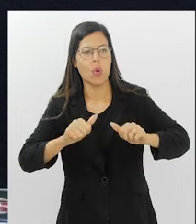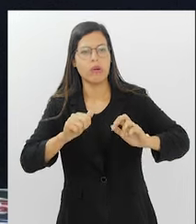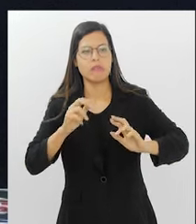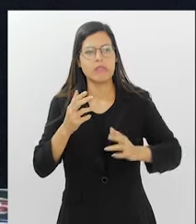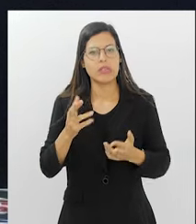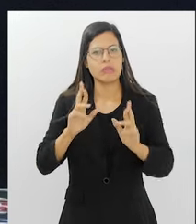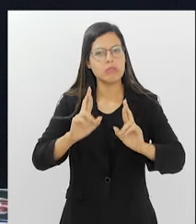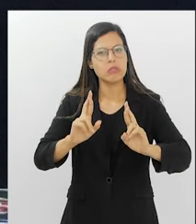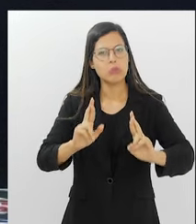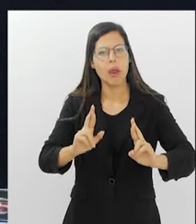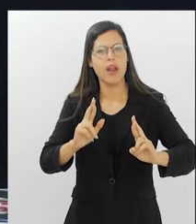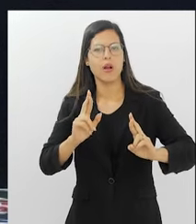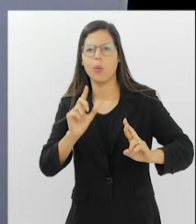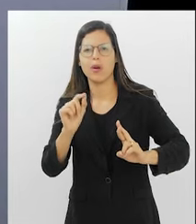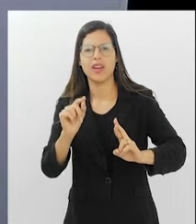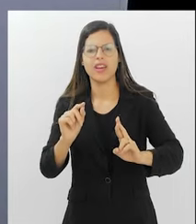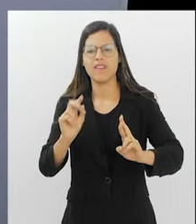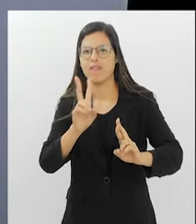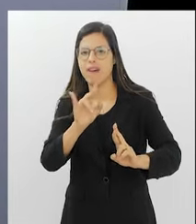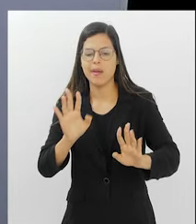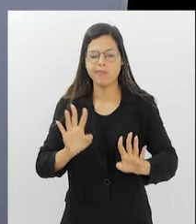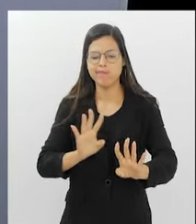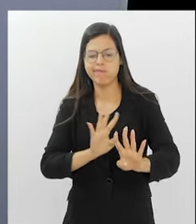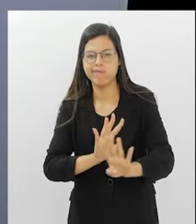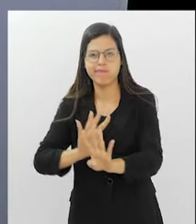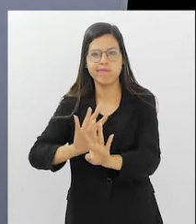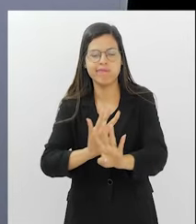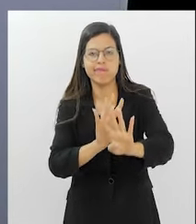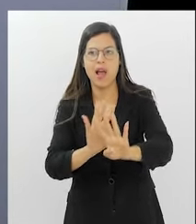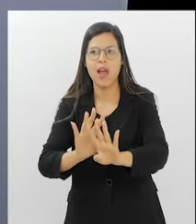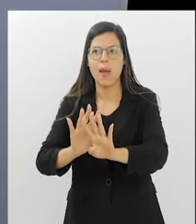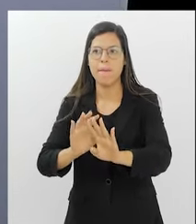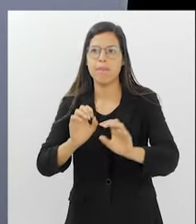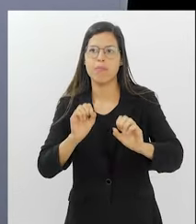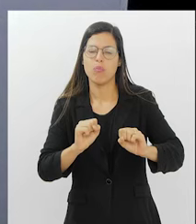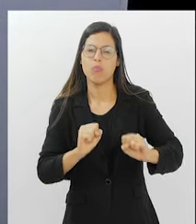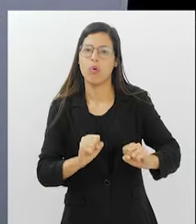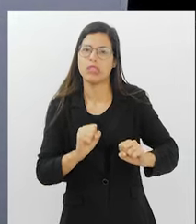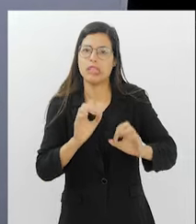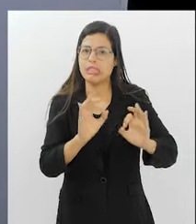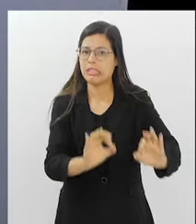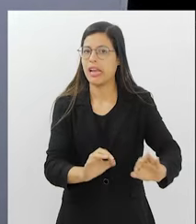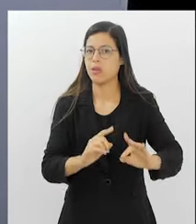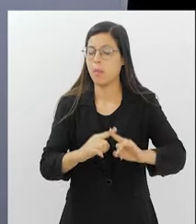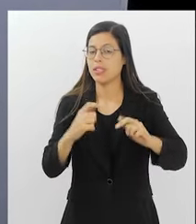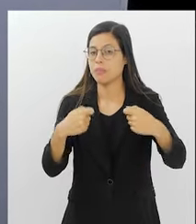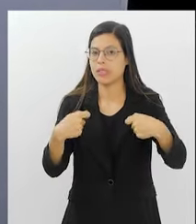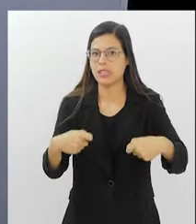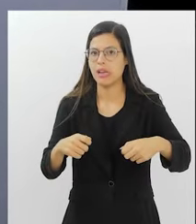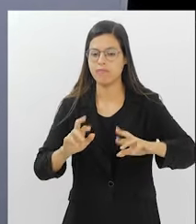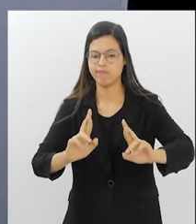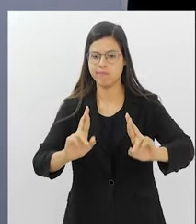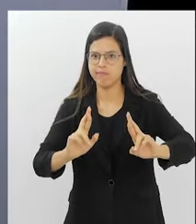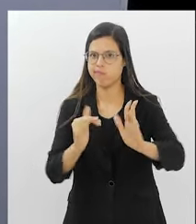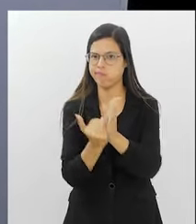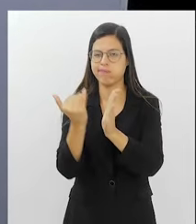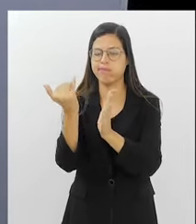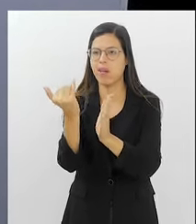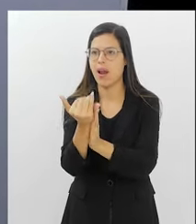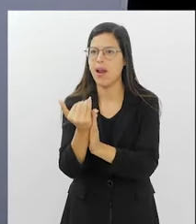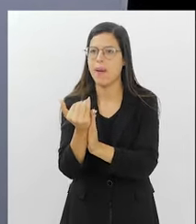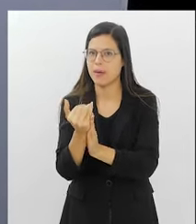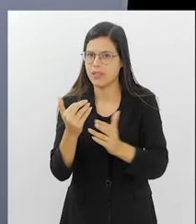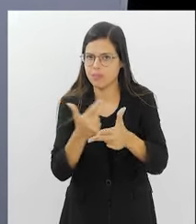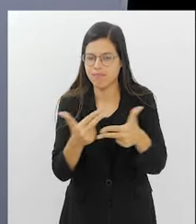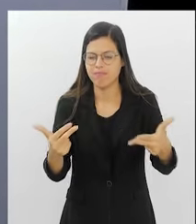vai vir a comissão de frente né se não tiver acontecimento parece Ah não valeu pode estar corretinho mas ah não valeu é uma coisa né que